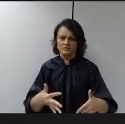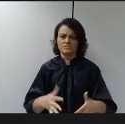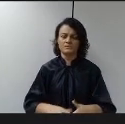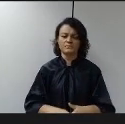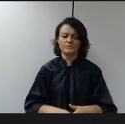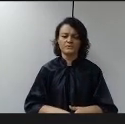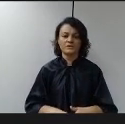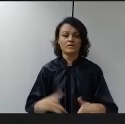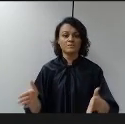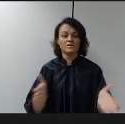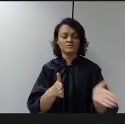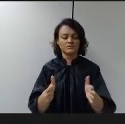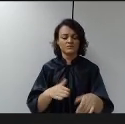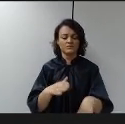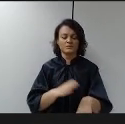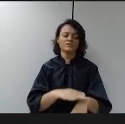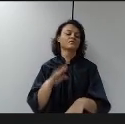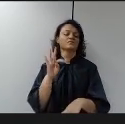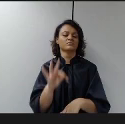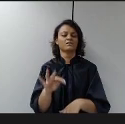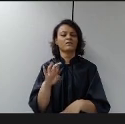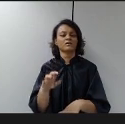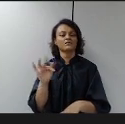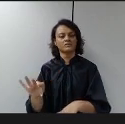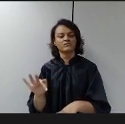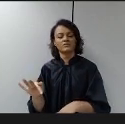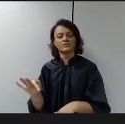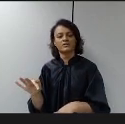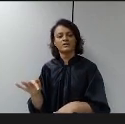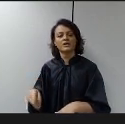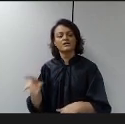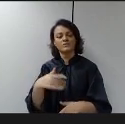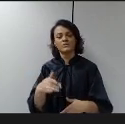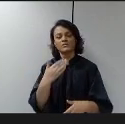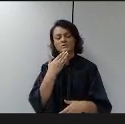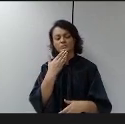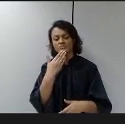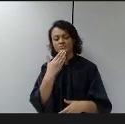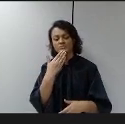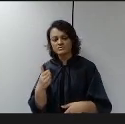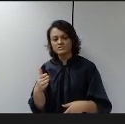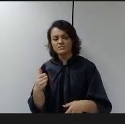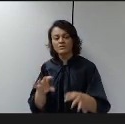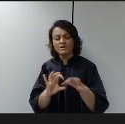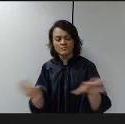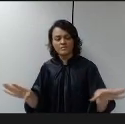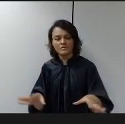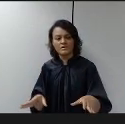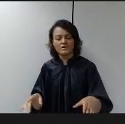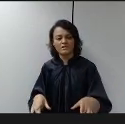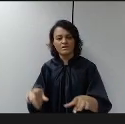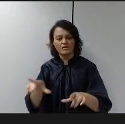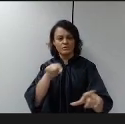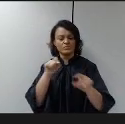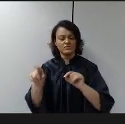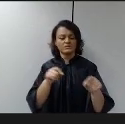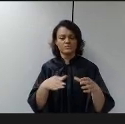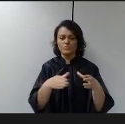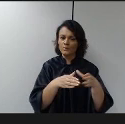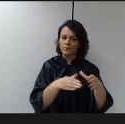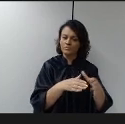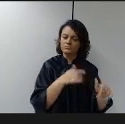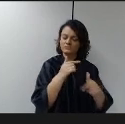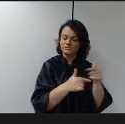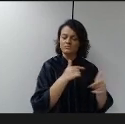TRF. Tal dispositivo dispõe sobre a vinculação dos candidatos ao instrumento convocatório. Com isso,